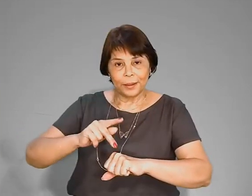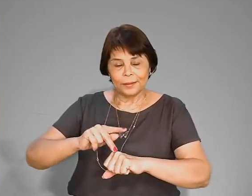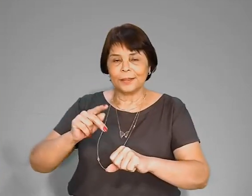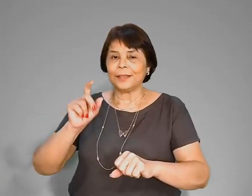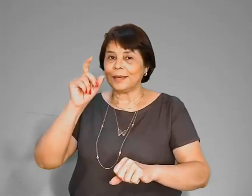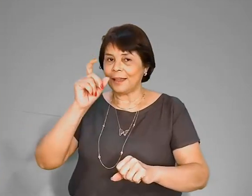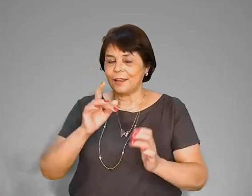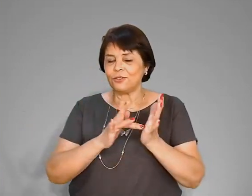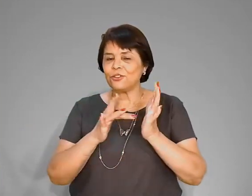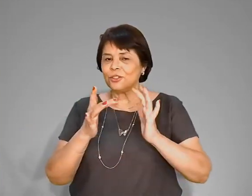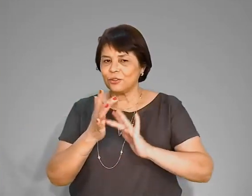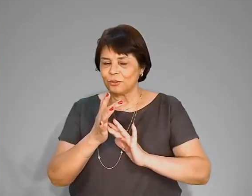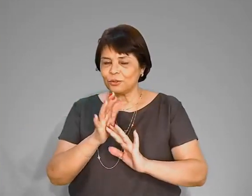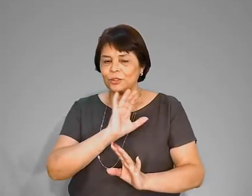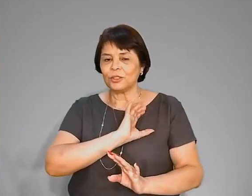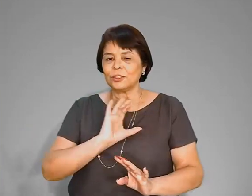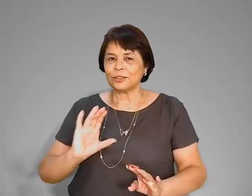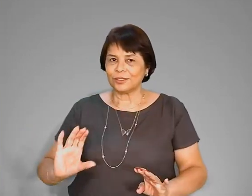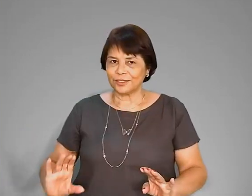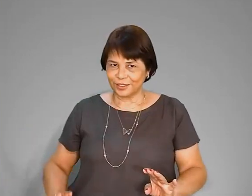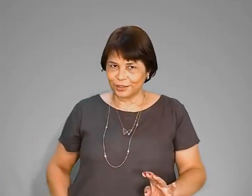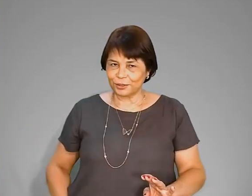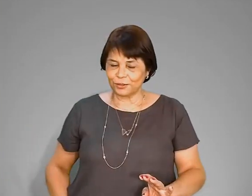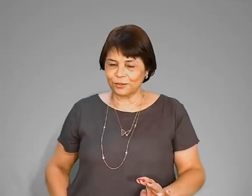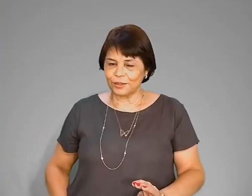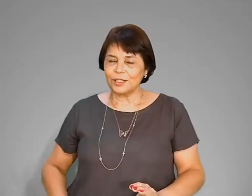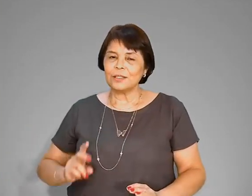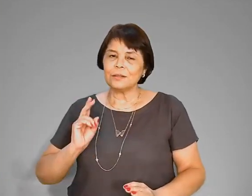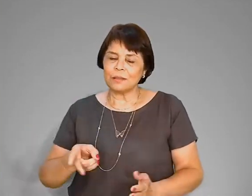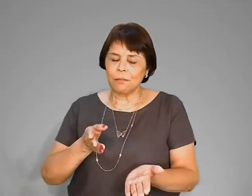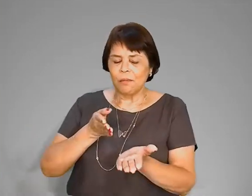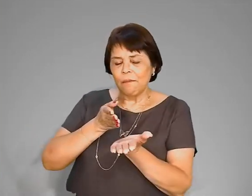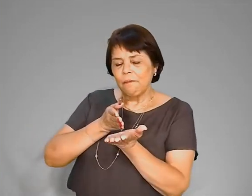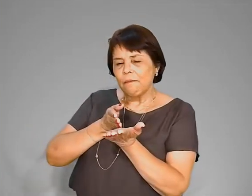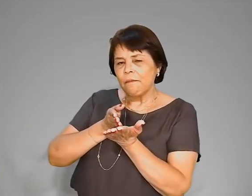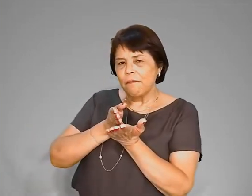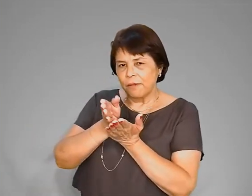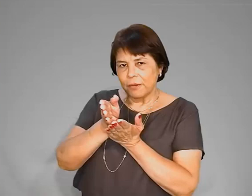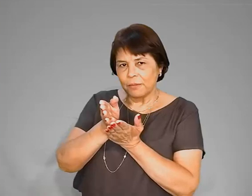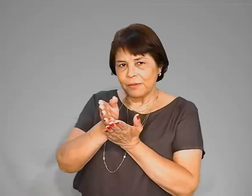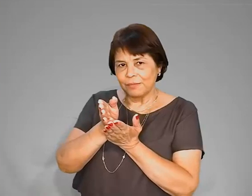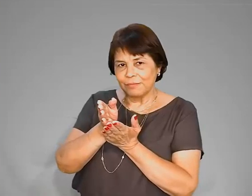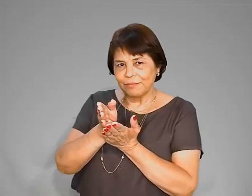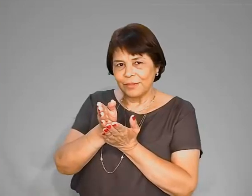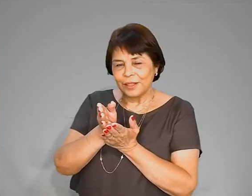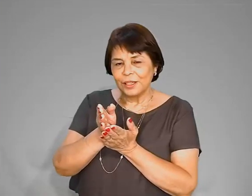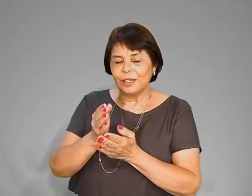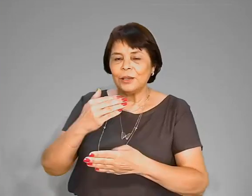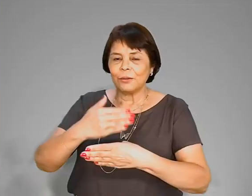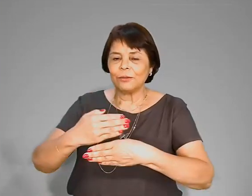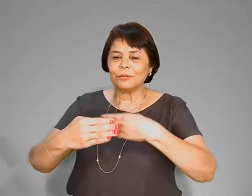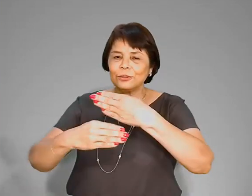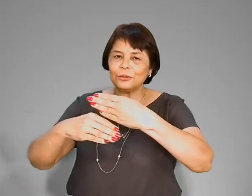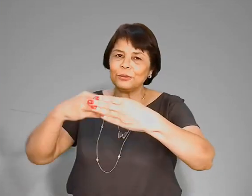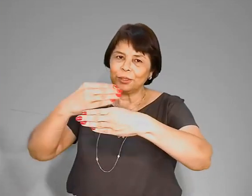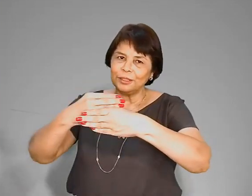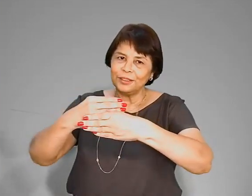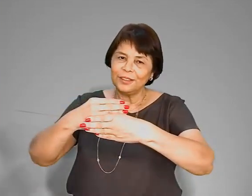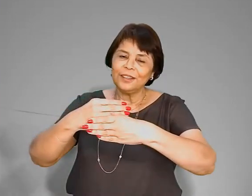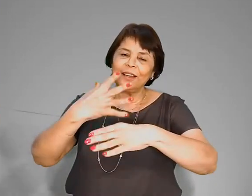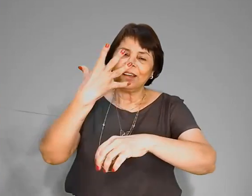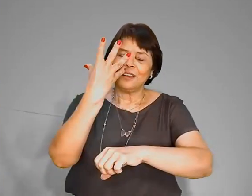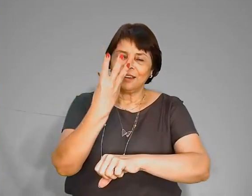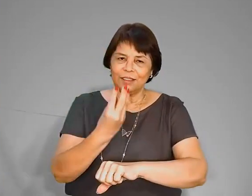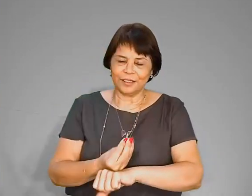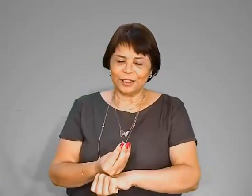Tu és a pedra, eu sou o edifício. Qual é o edifício? Tu és o Cristo, o Filho do Deus vivo.